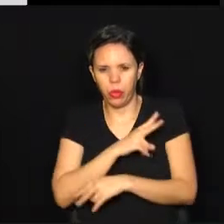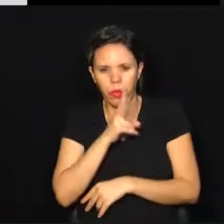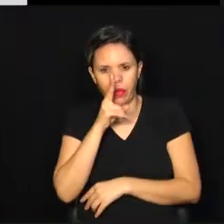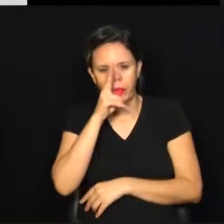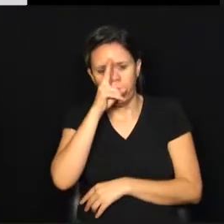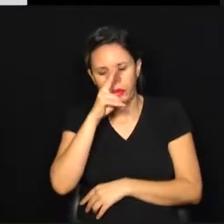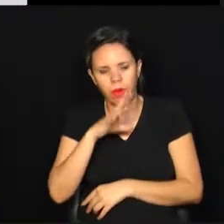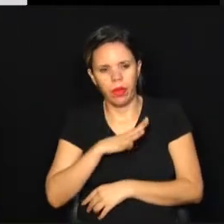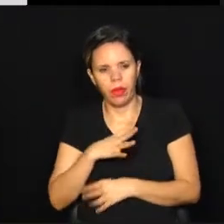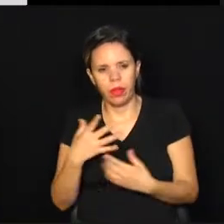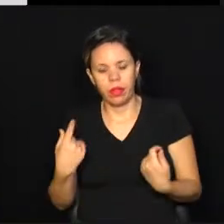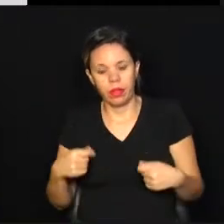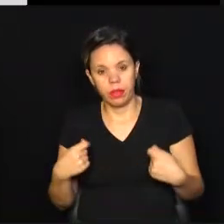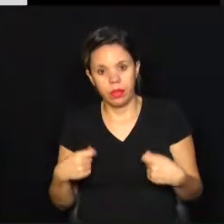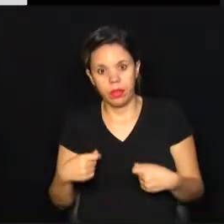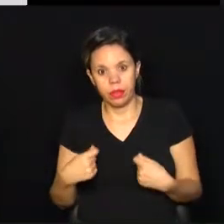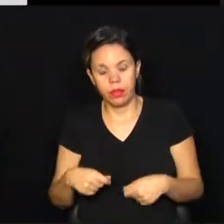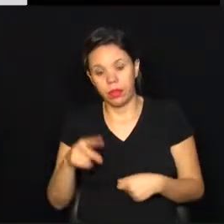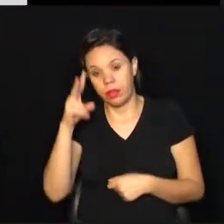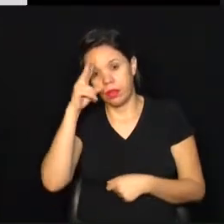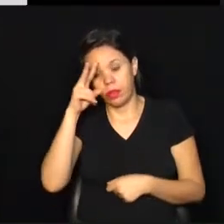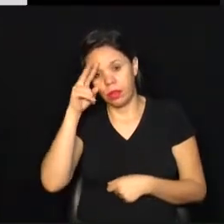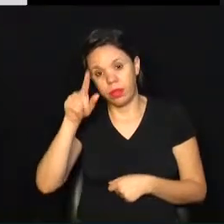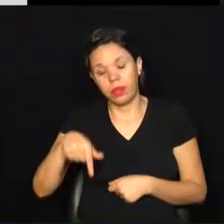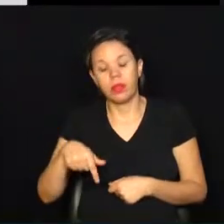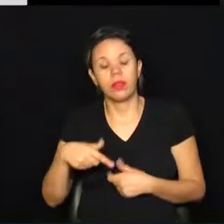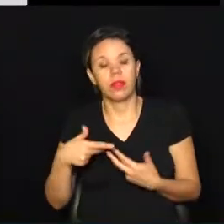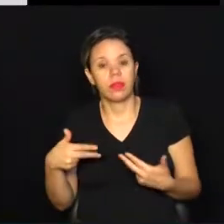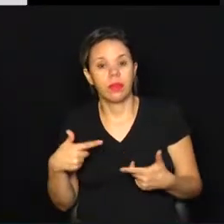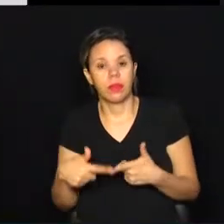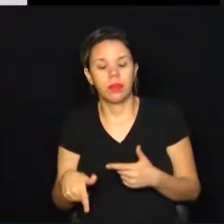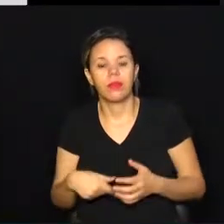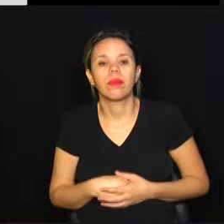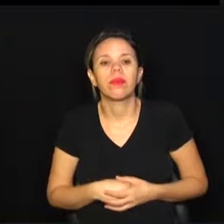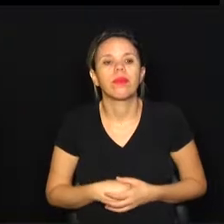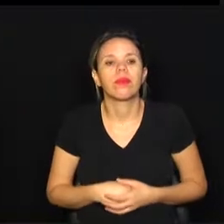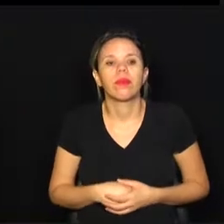né? Então, precisamos lembrar desse debate, né?